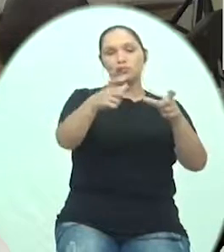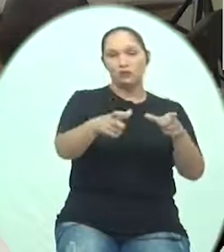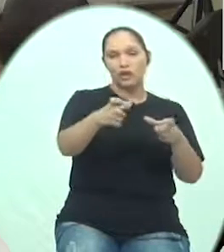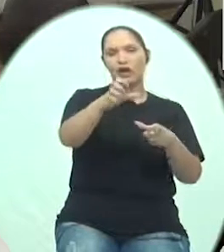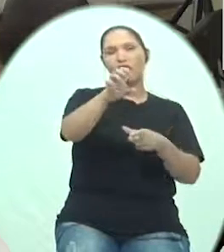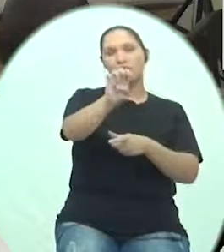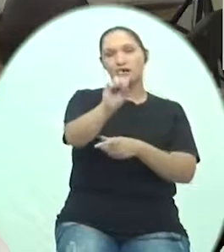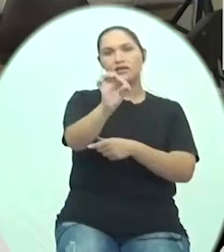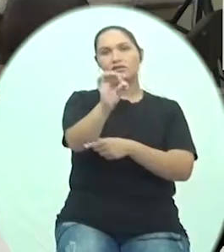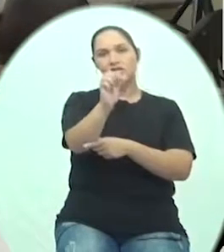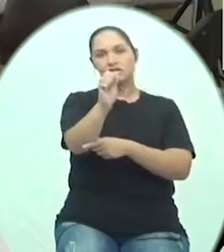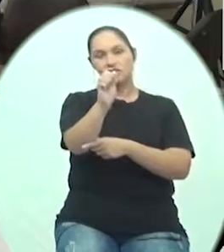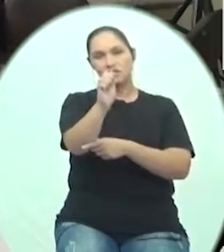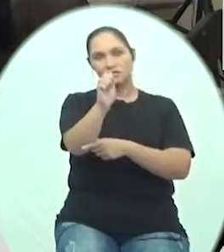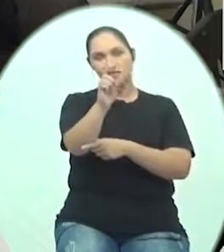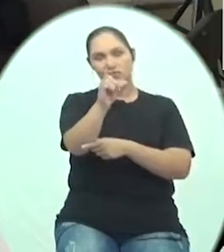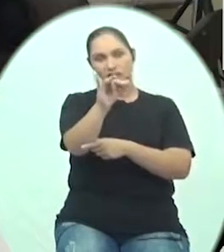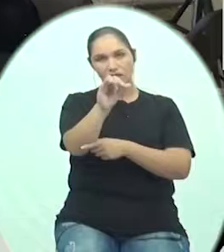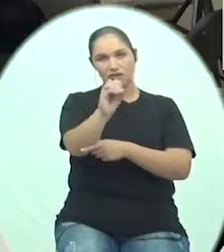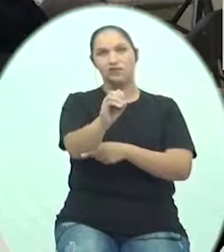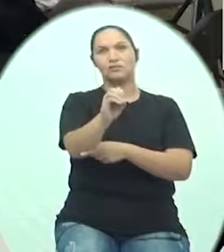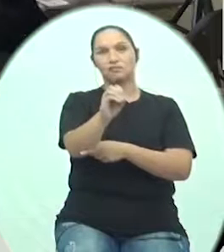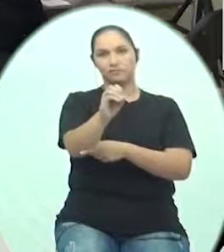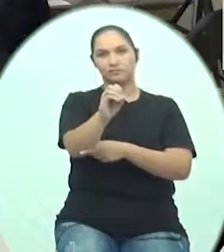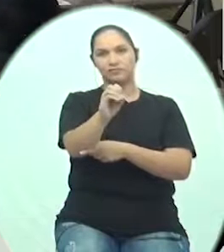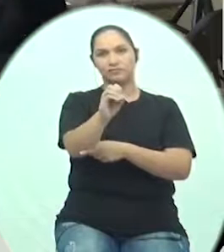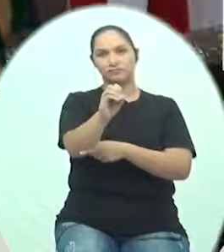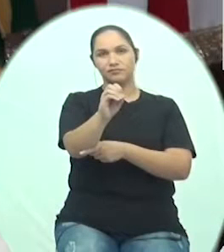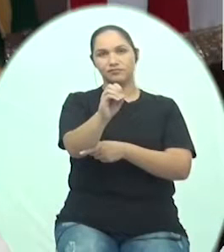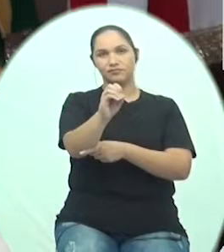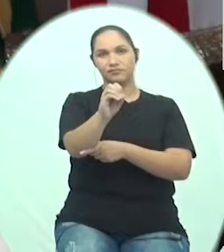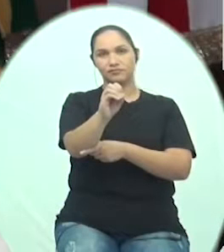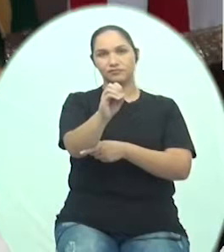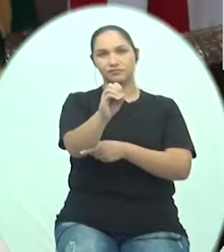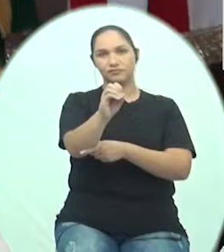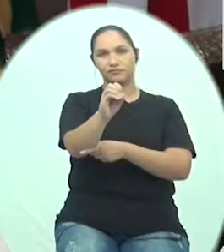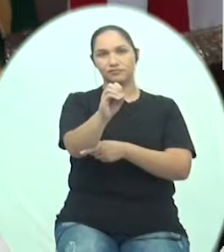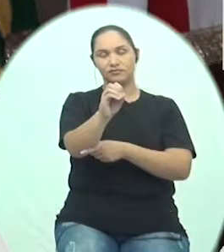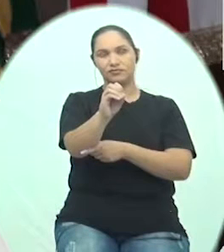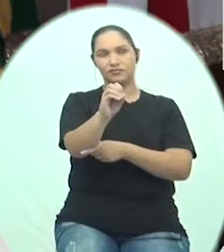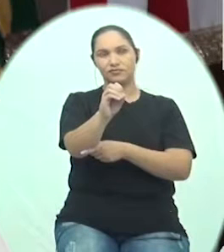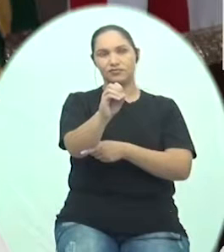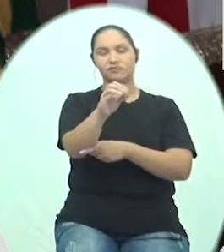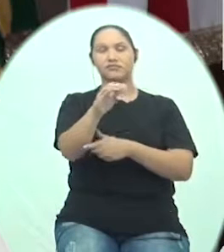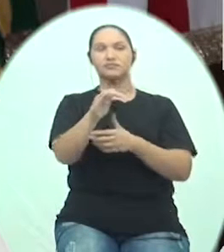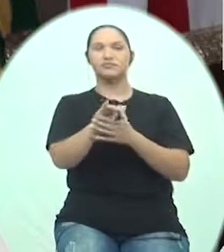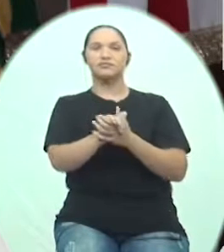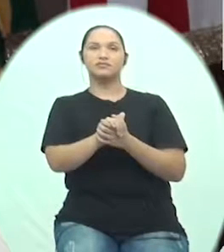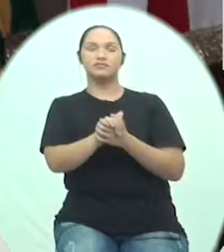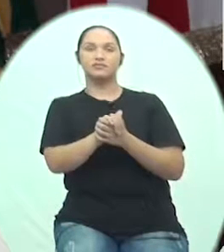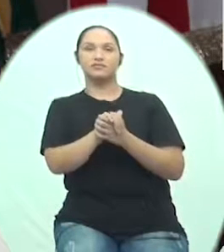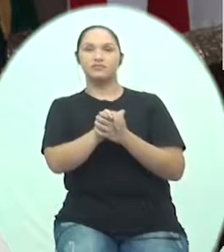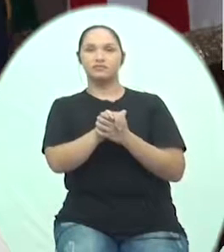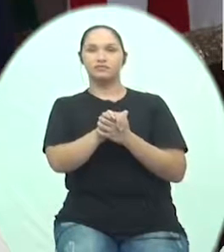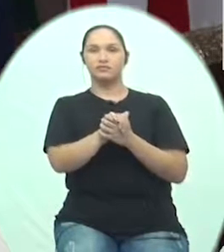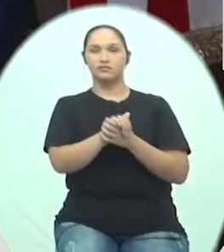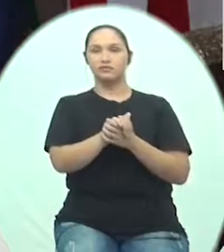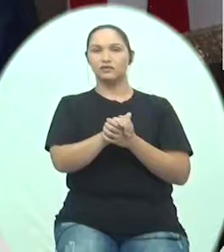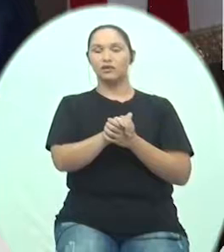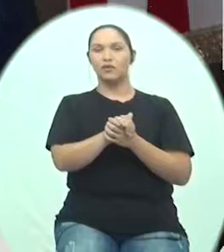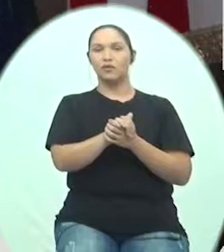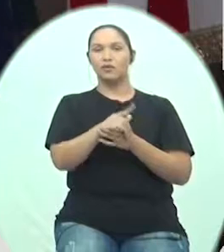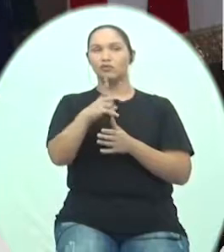Morumbi estava super lotado com mais de 60.000 jovens ali com o pensamento